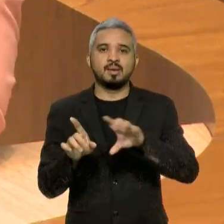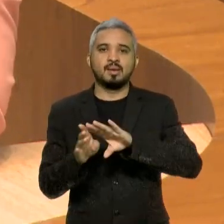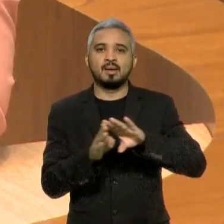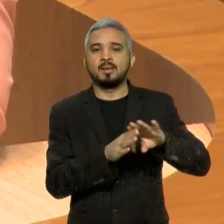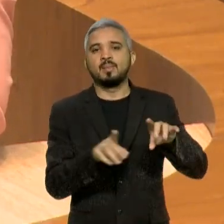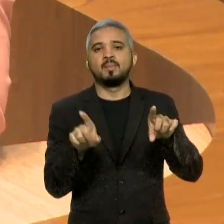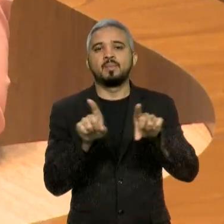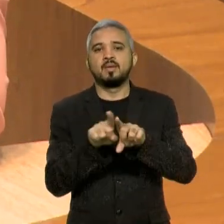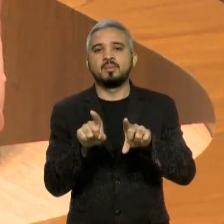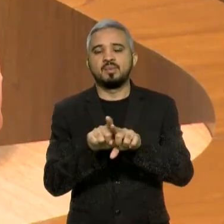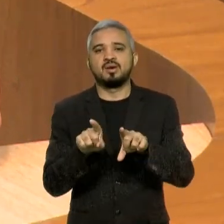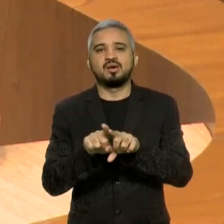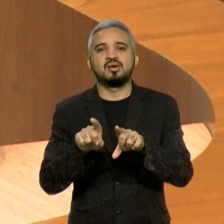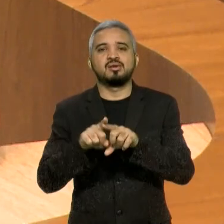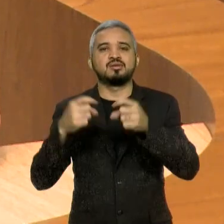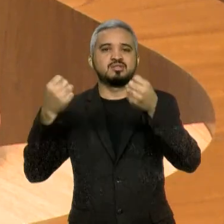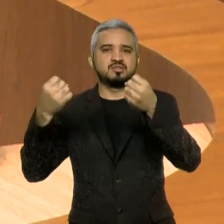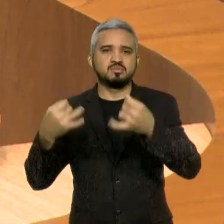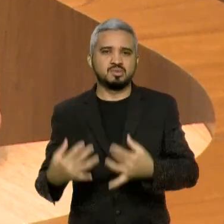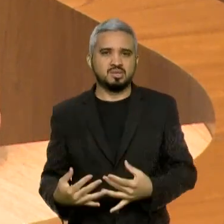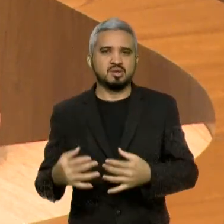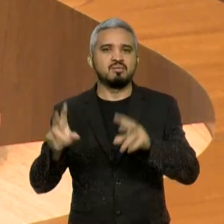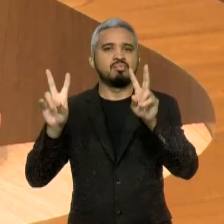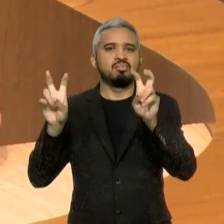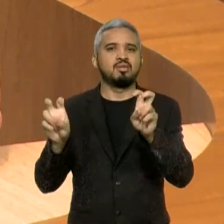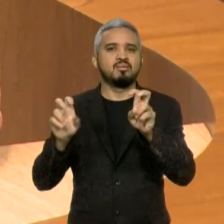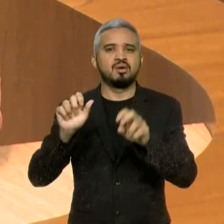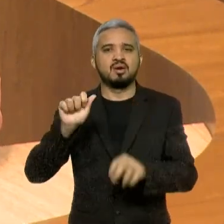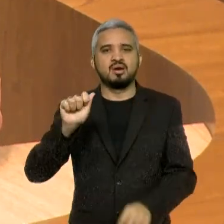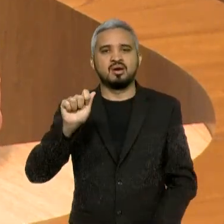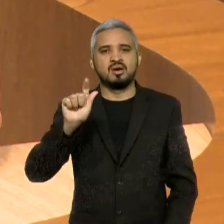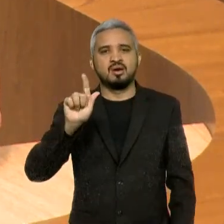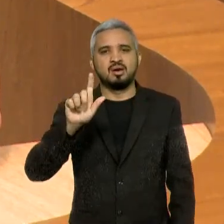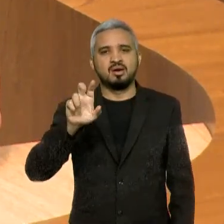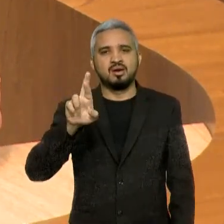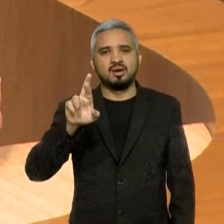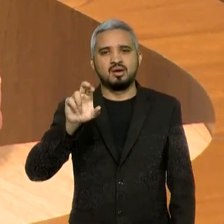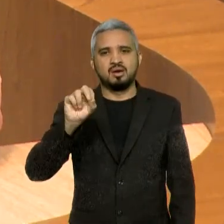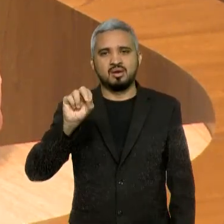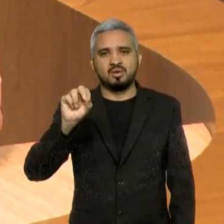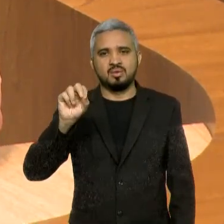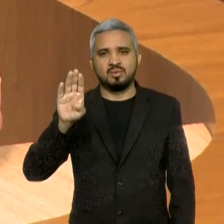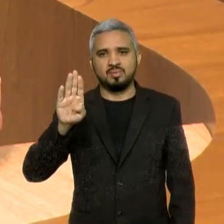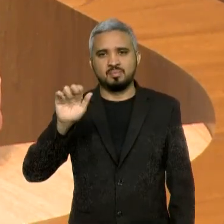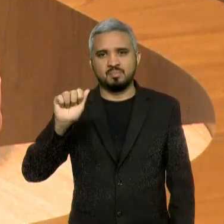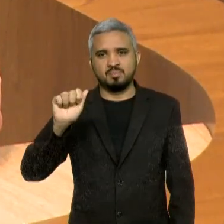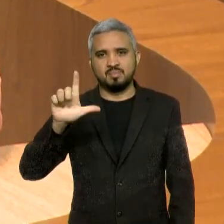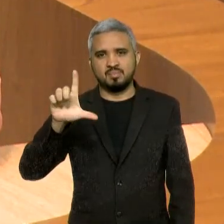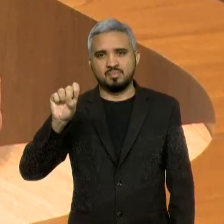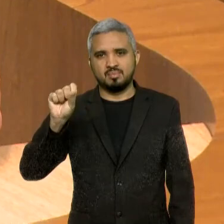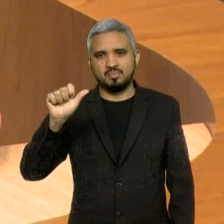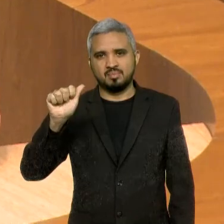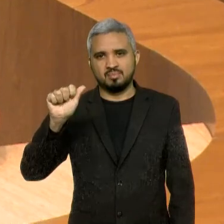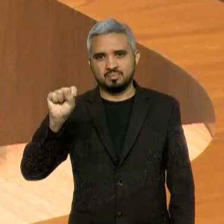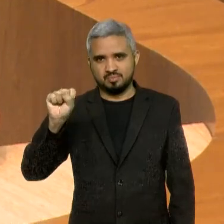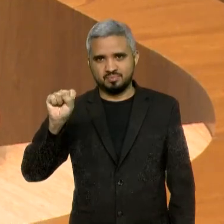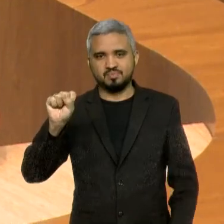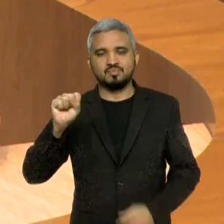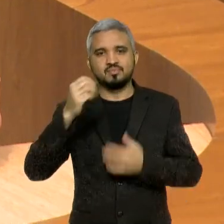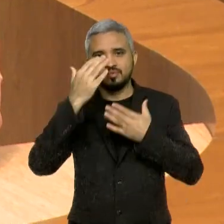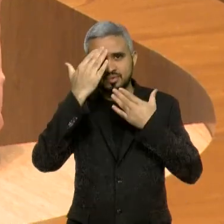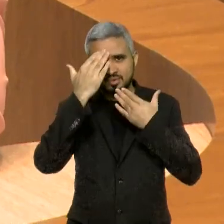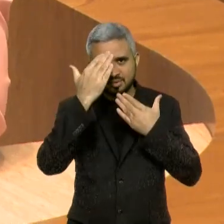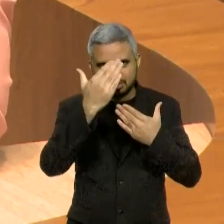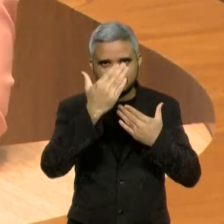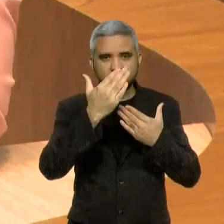globalsas parabenizar a fapsen parabenizar o governo do estado parabenizar a Prefeitura